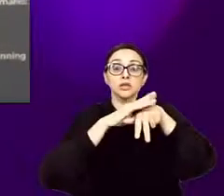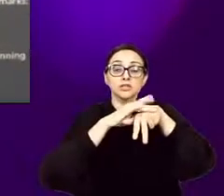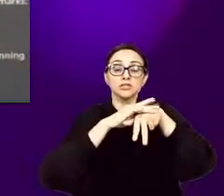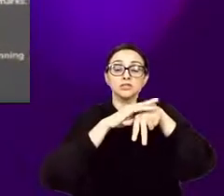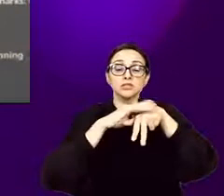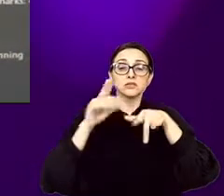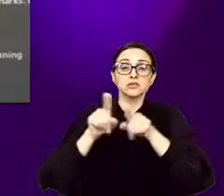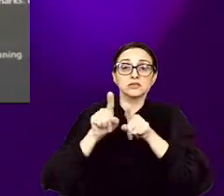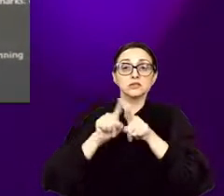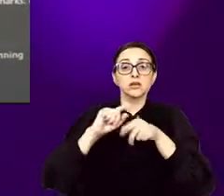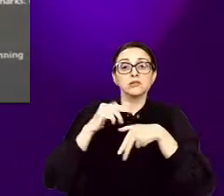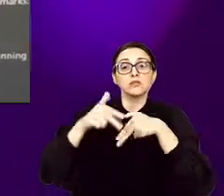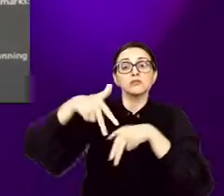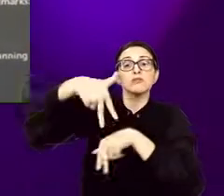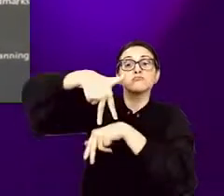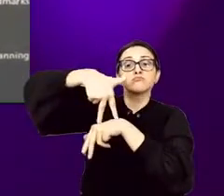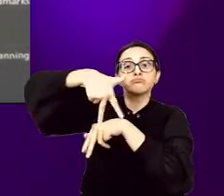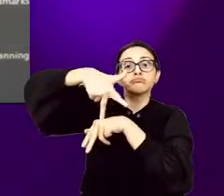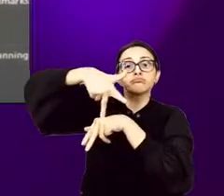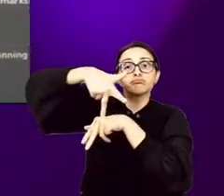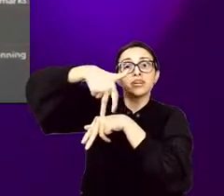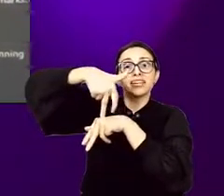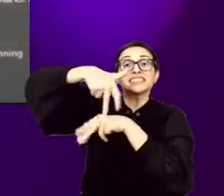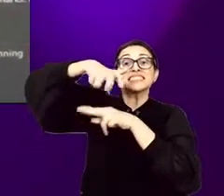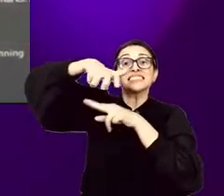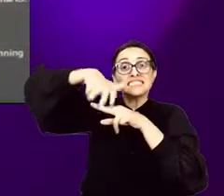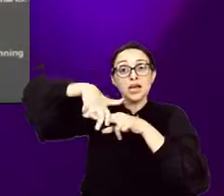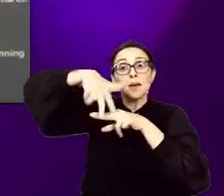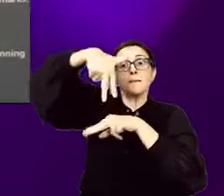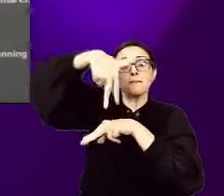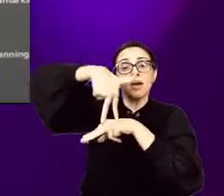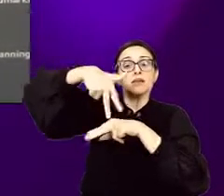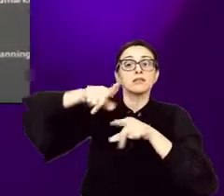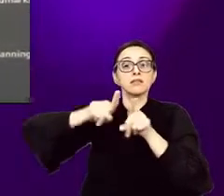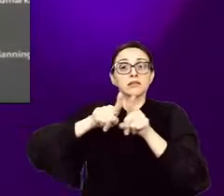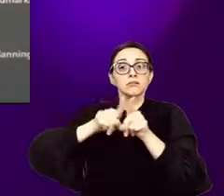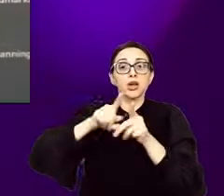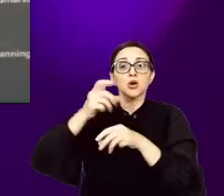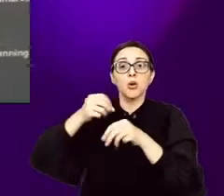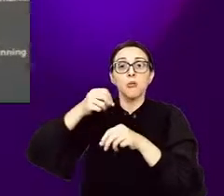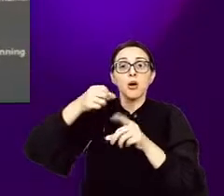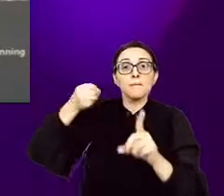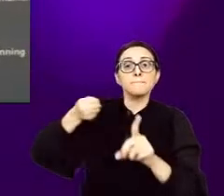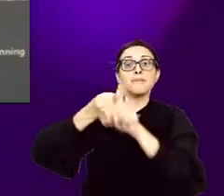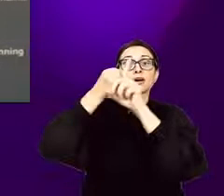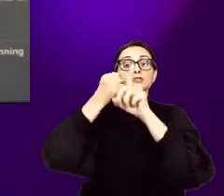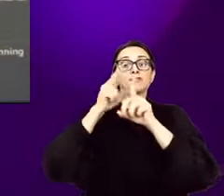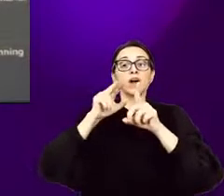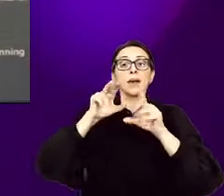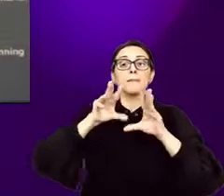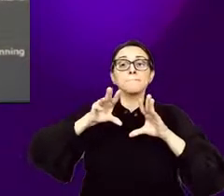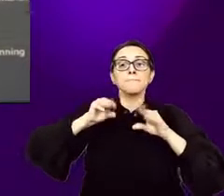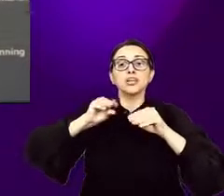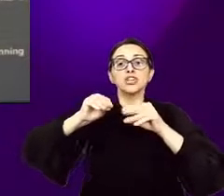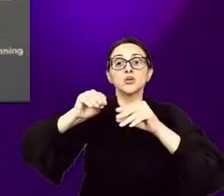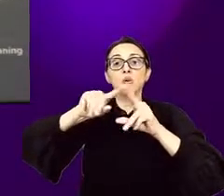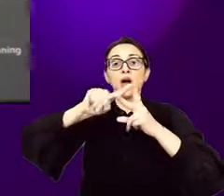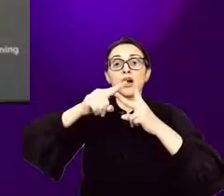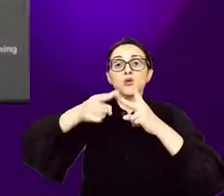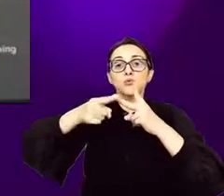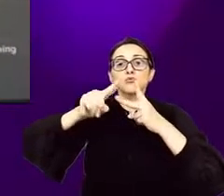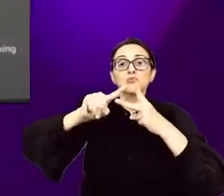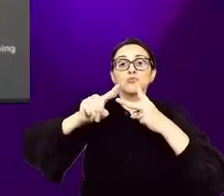fletindo esse quadril, quando ele está sentado, quando ele está em pé, aonde que eu vou tendo impacto, e daí eu vou mexendo na angulação do meu